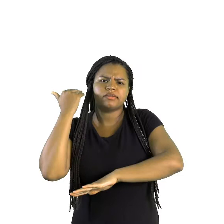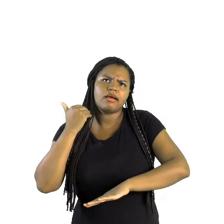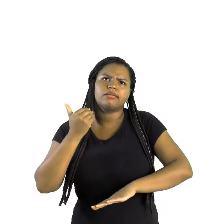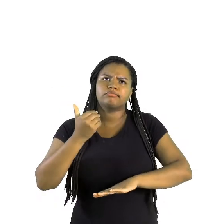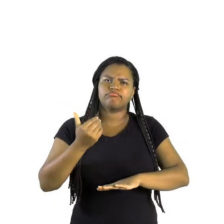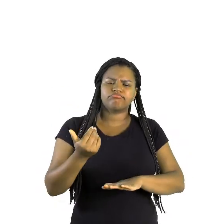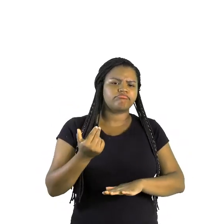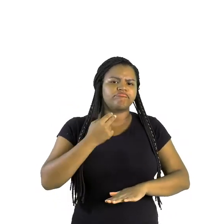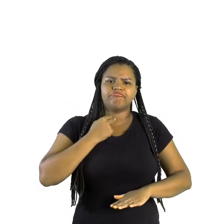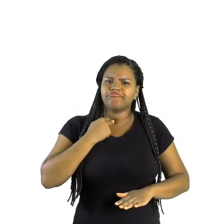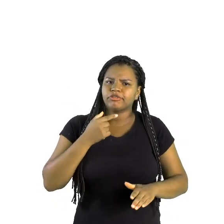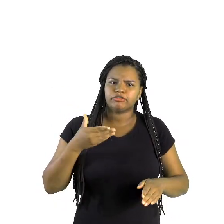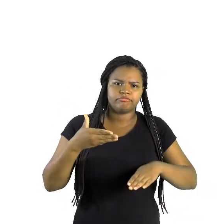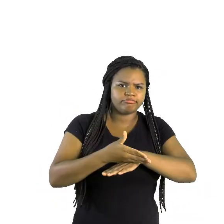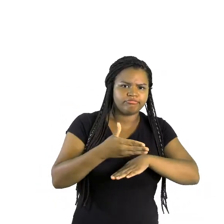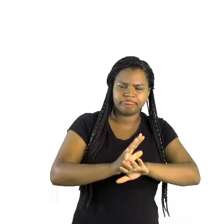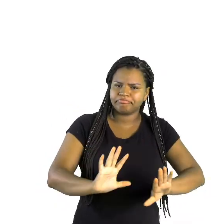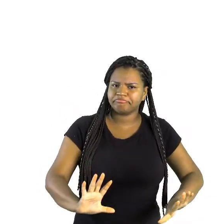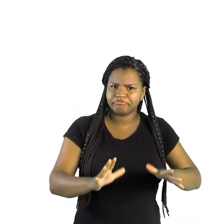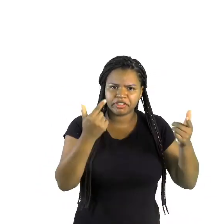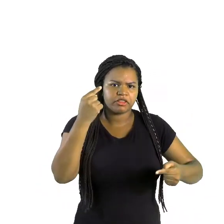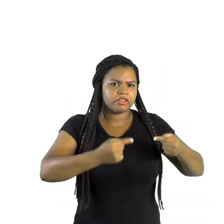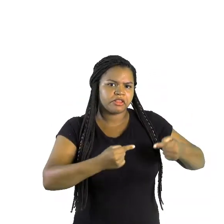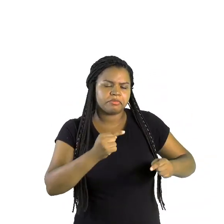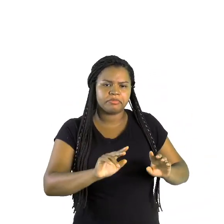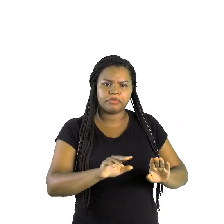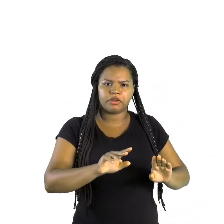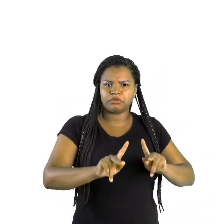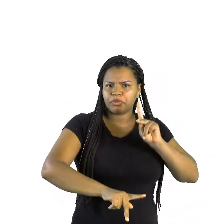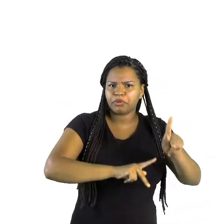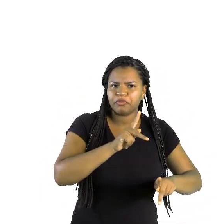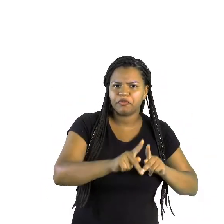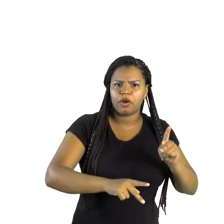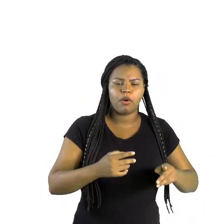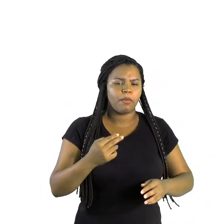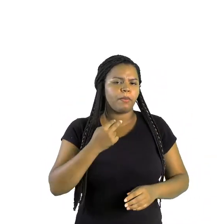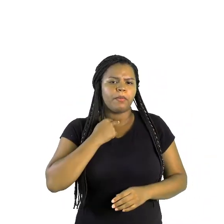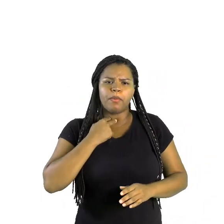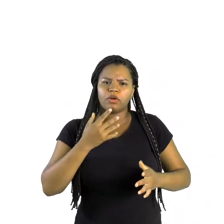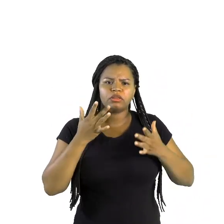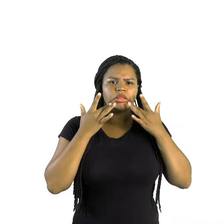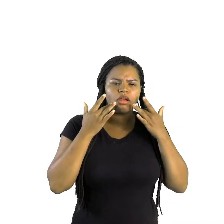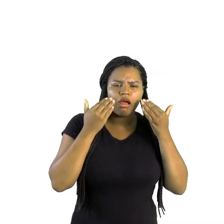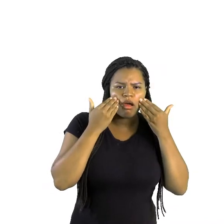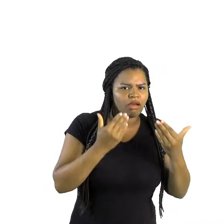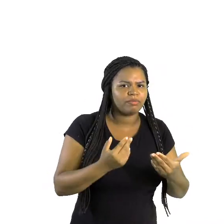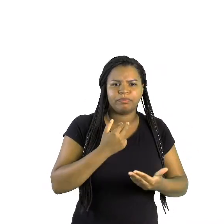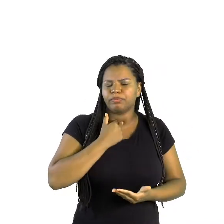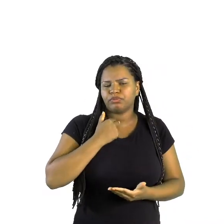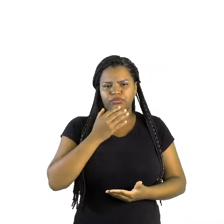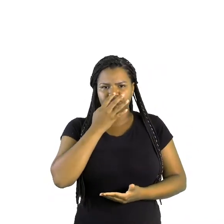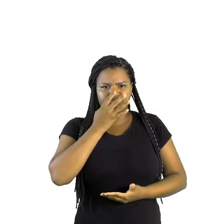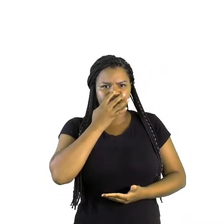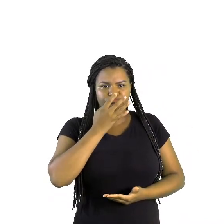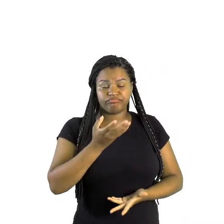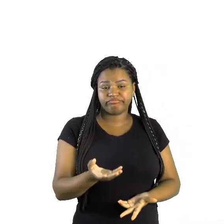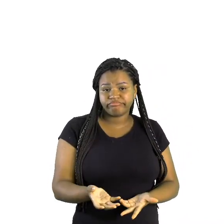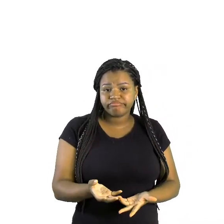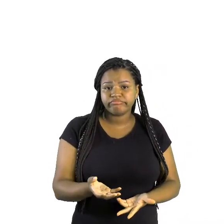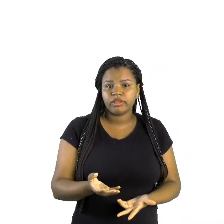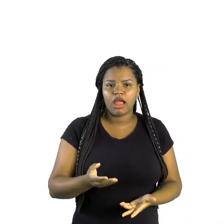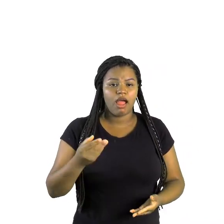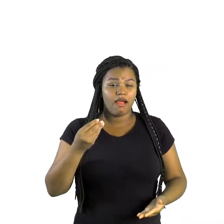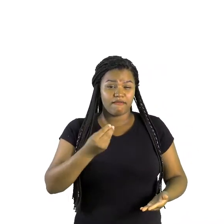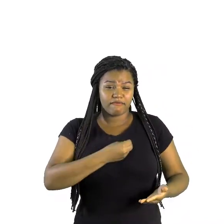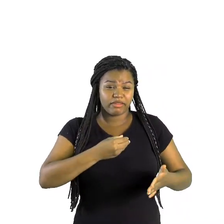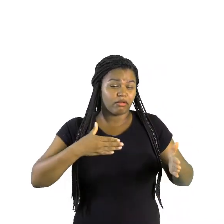podiam participar de festas, elas não podiam assistir peças teatrais, a vida delas era bastante limitada. As mulheres